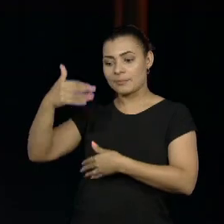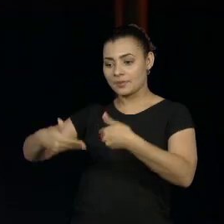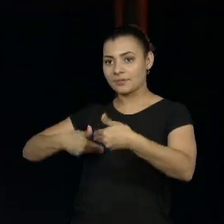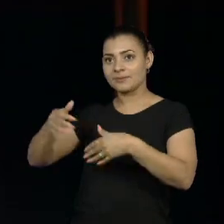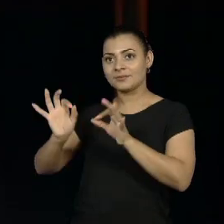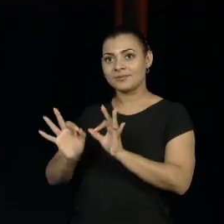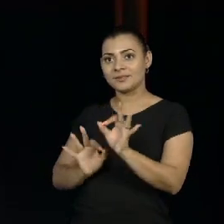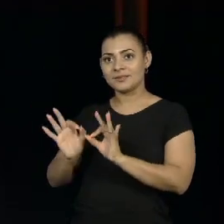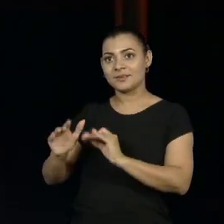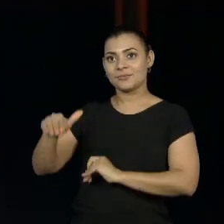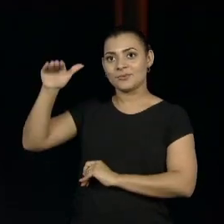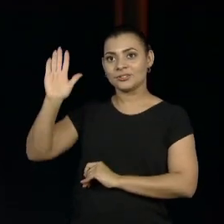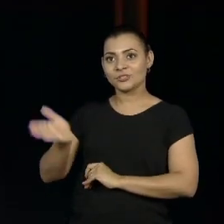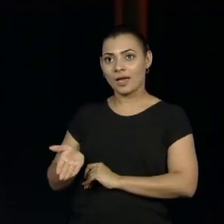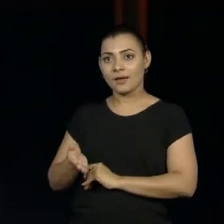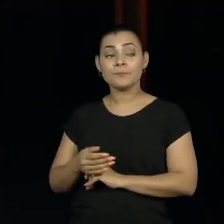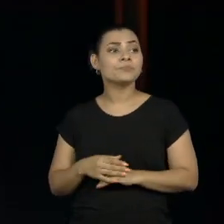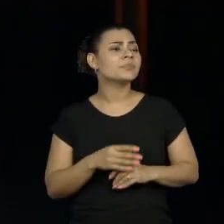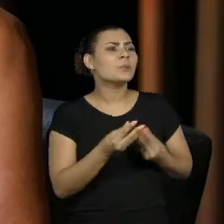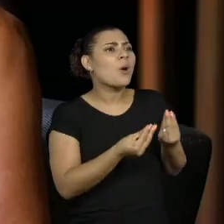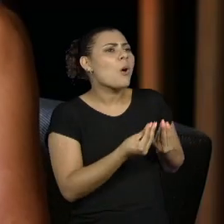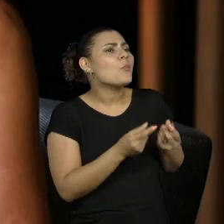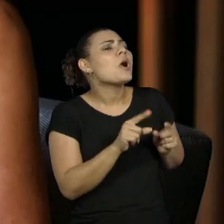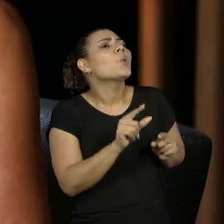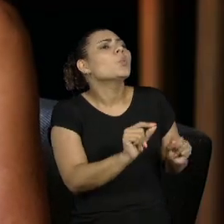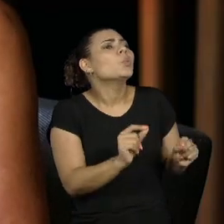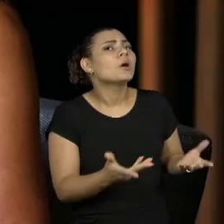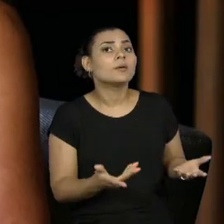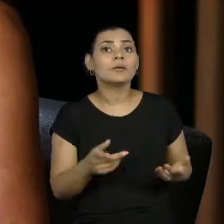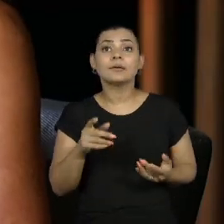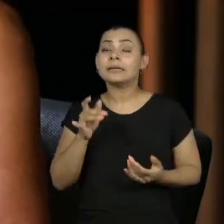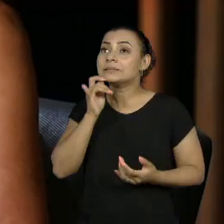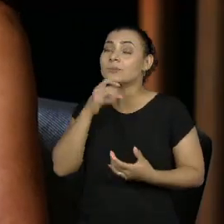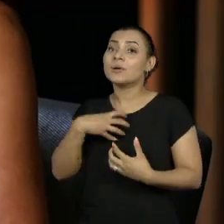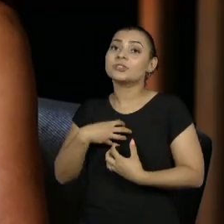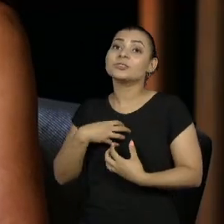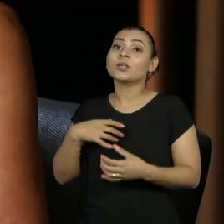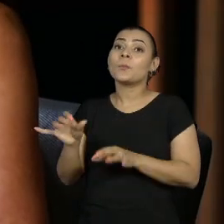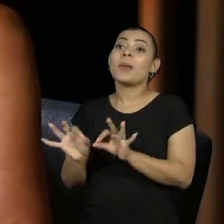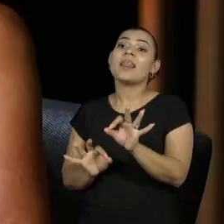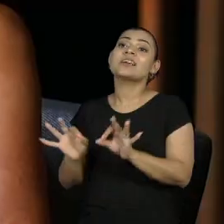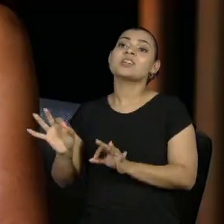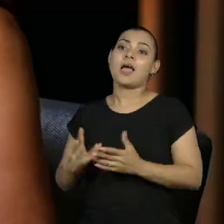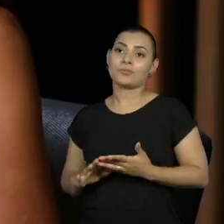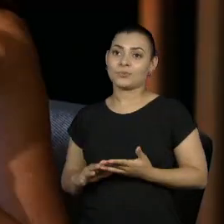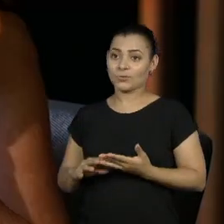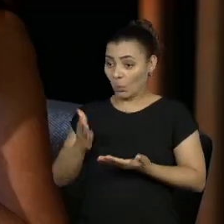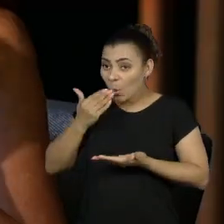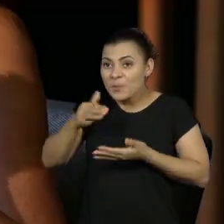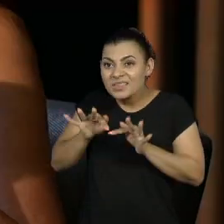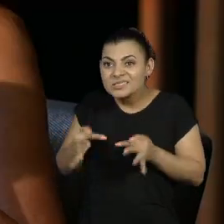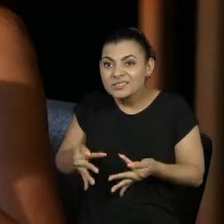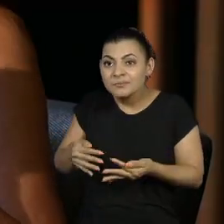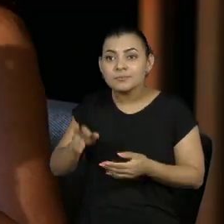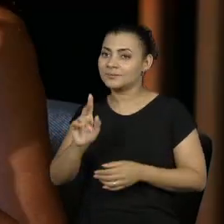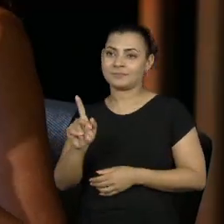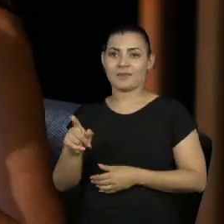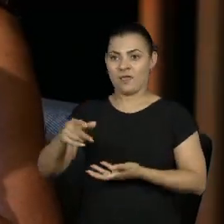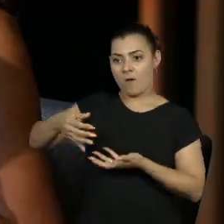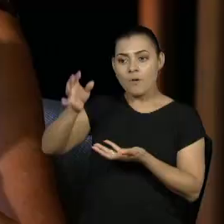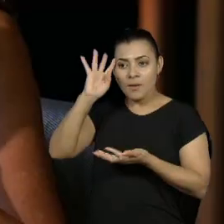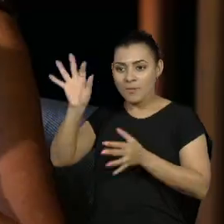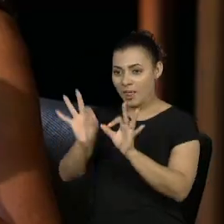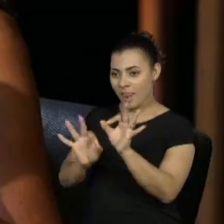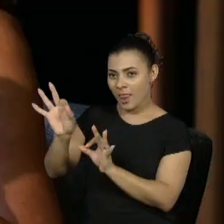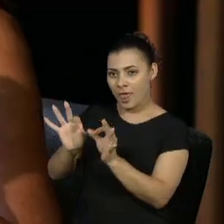o eles são por exemplo com cara de se ele é uma reflexão totalmente planejada né eles são os monarcas